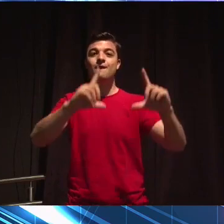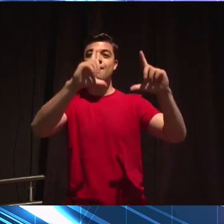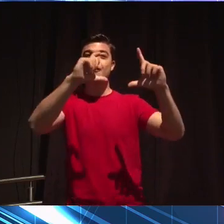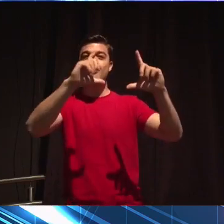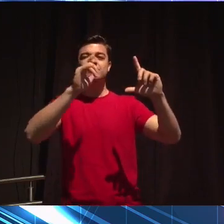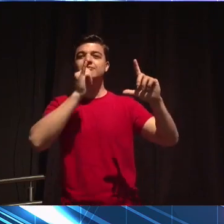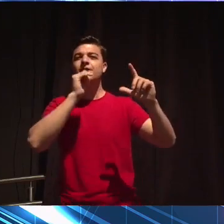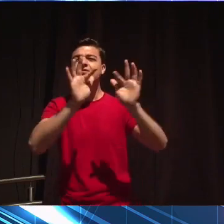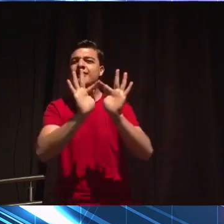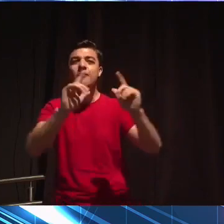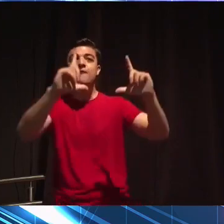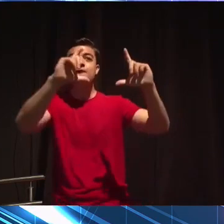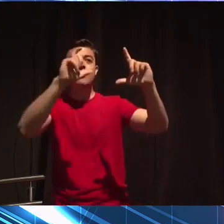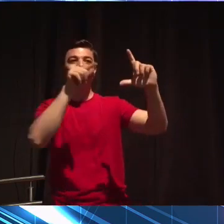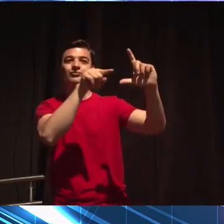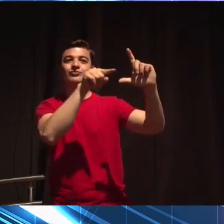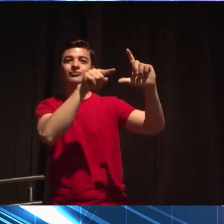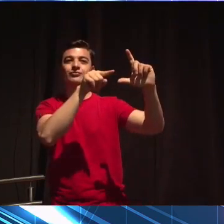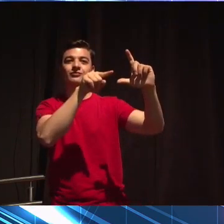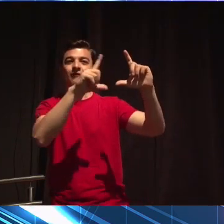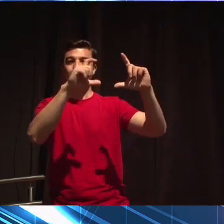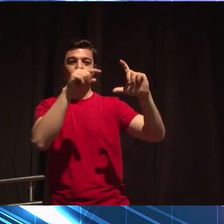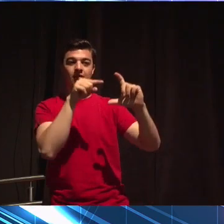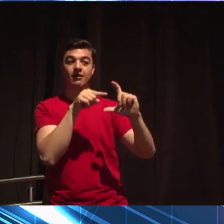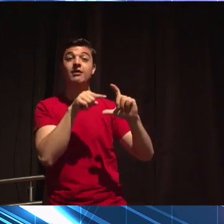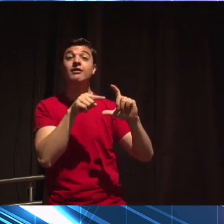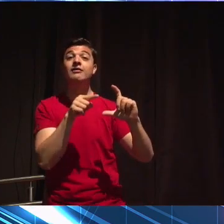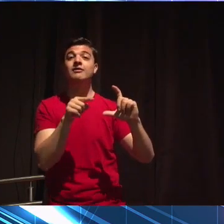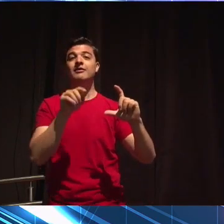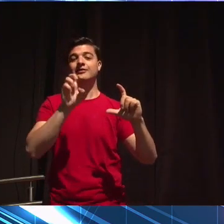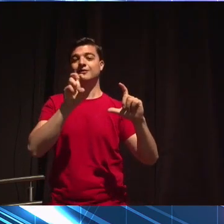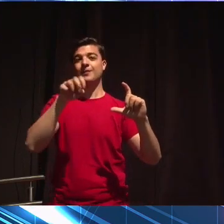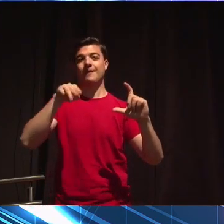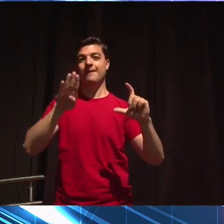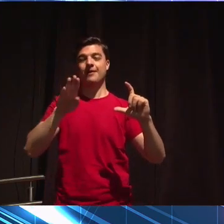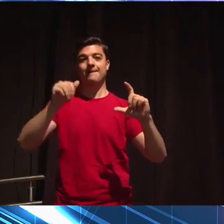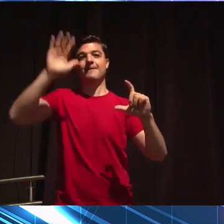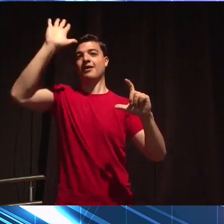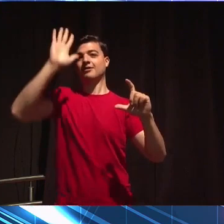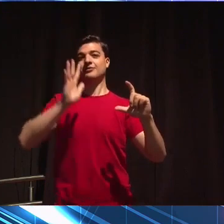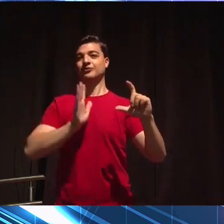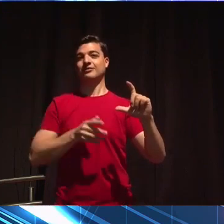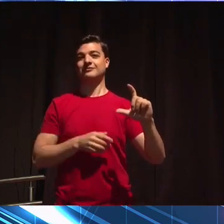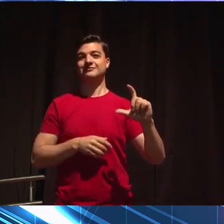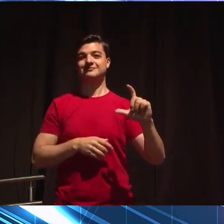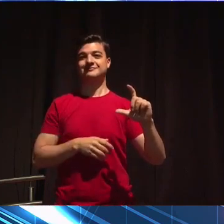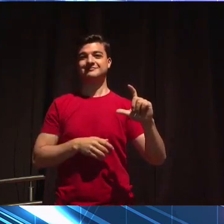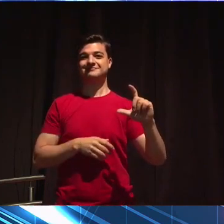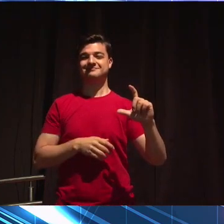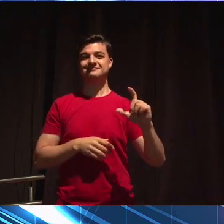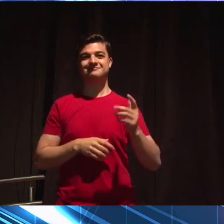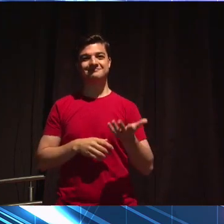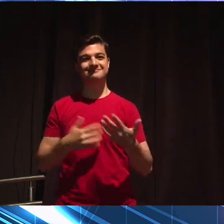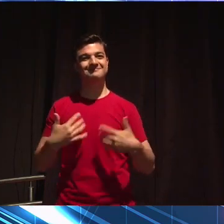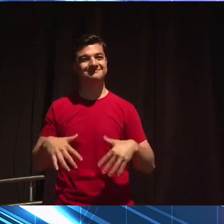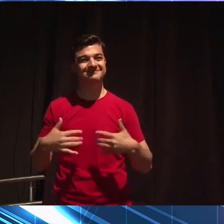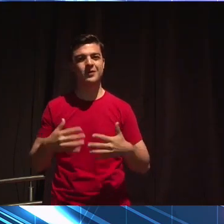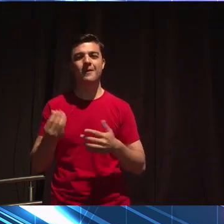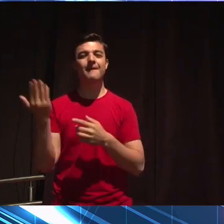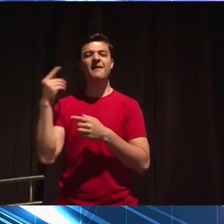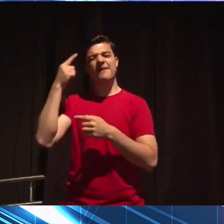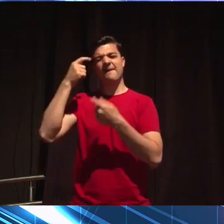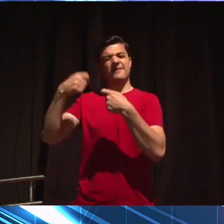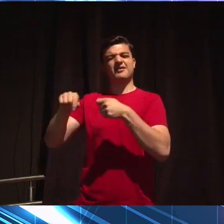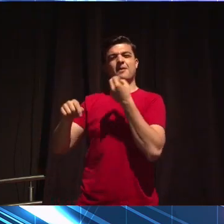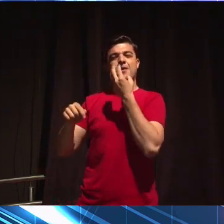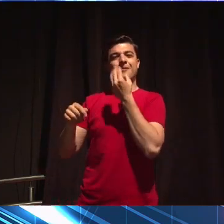Conectividade. Mais um ponto importante. Cara, aqui está falando sobre o IBM 350, que tem um pequeno erro de armazenamento, mas conectividade tem um